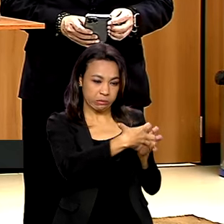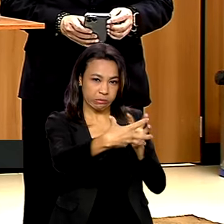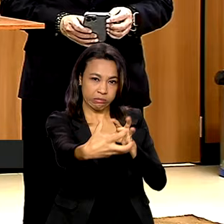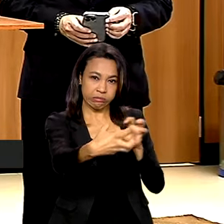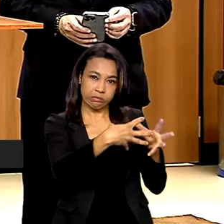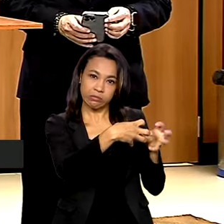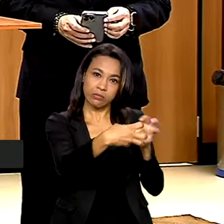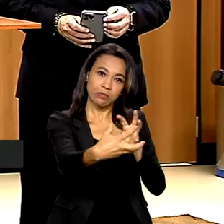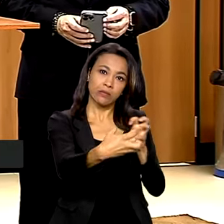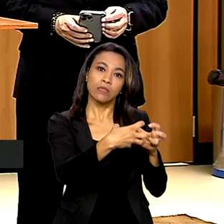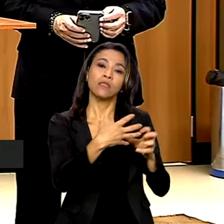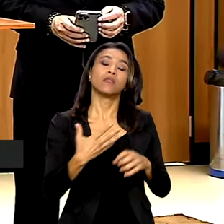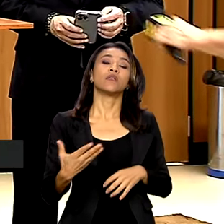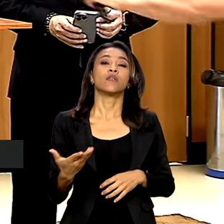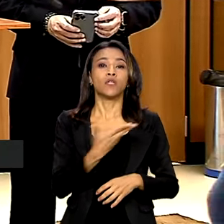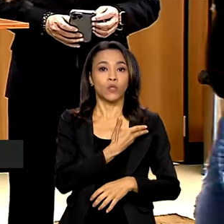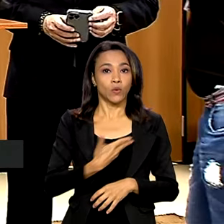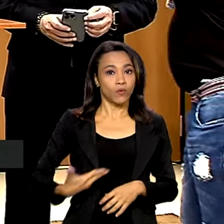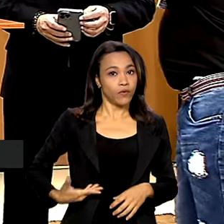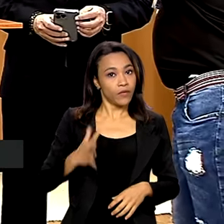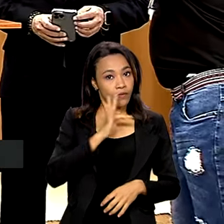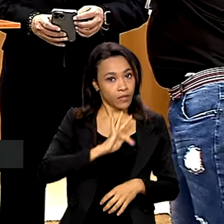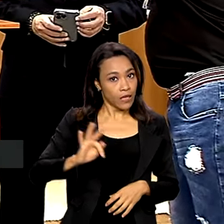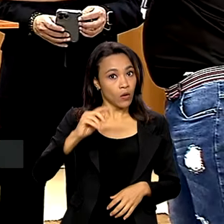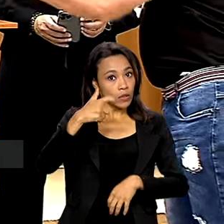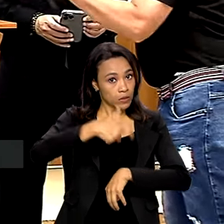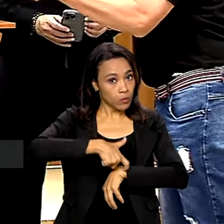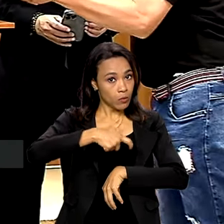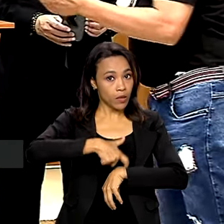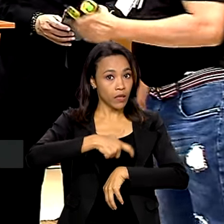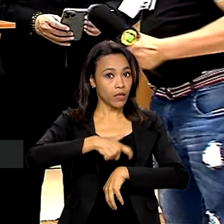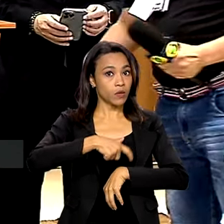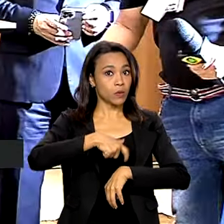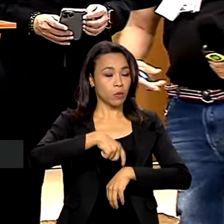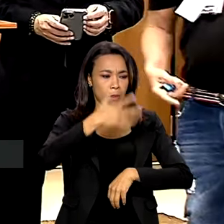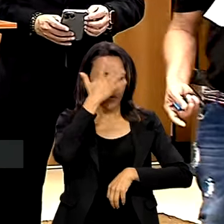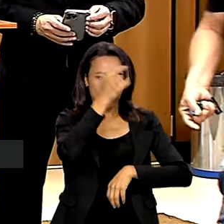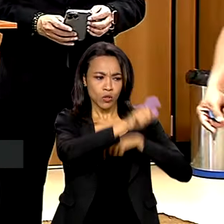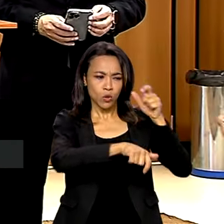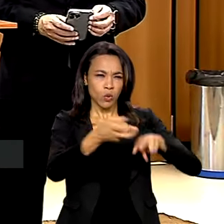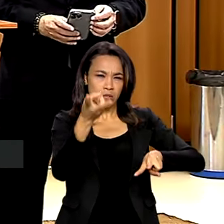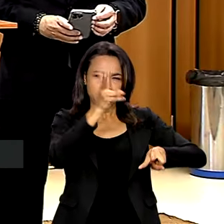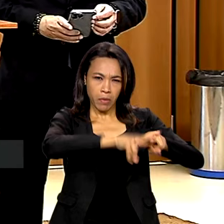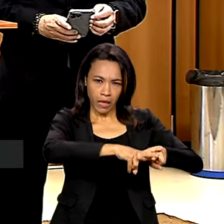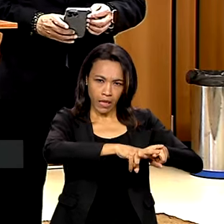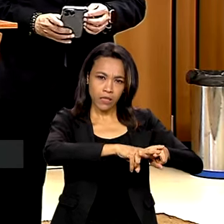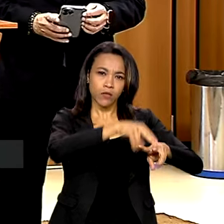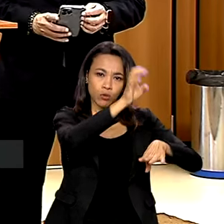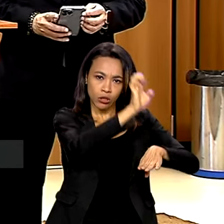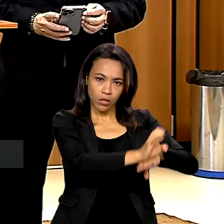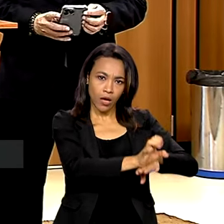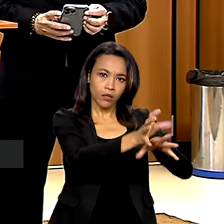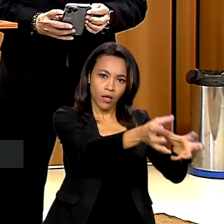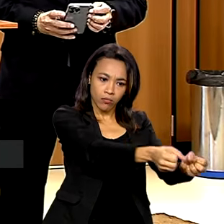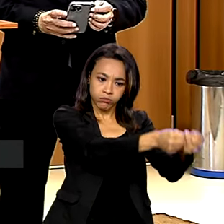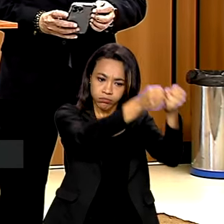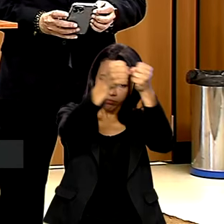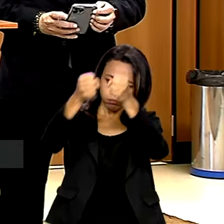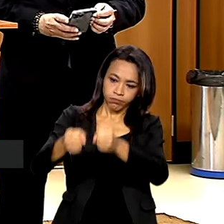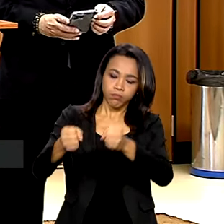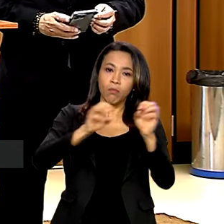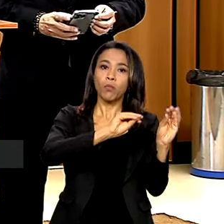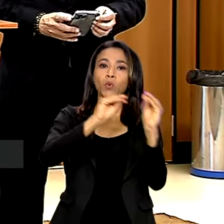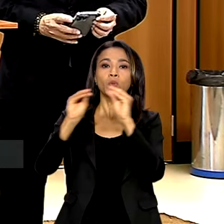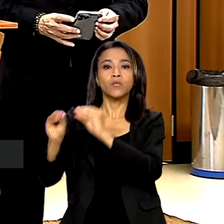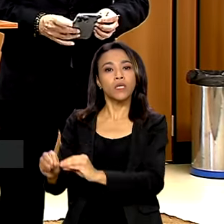faz, neste momento, a transferência de presos na região. E o ministro também falou do mutirão de